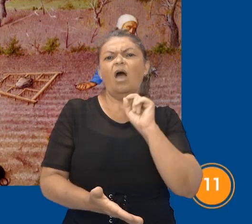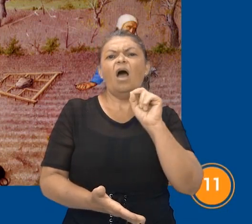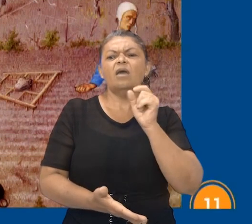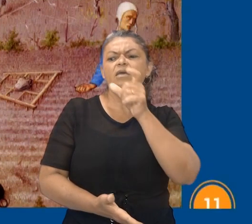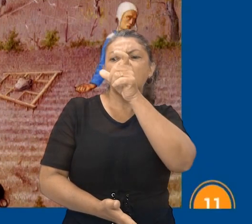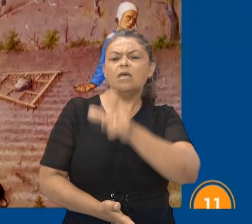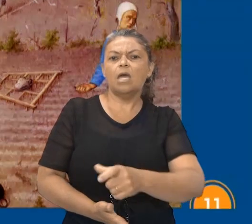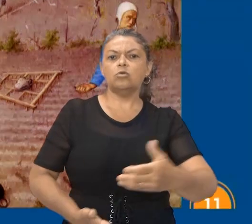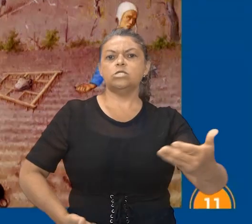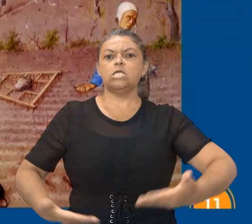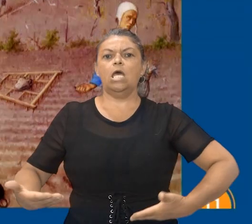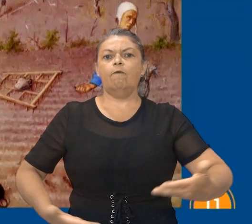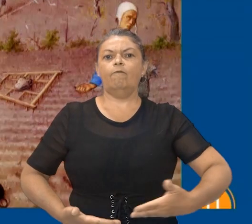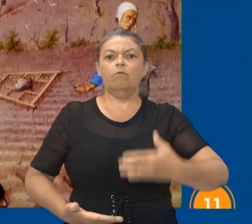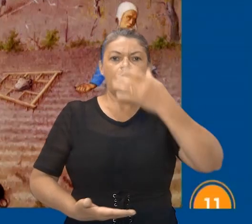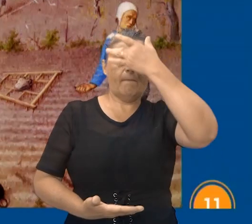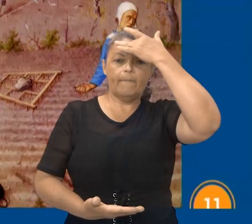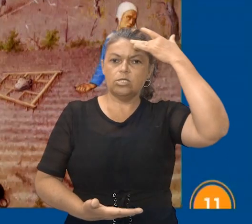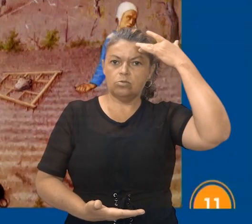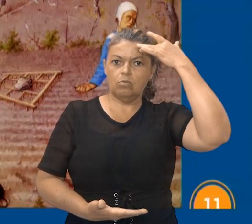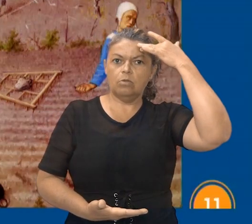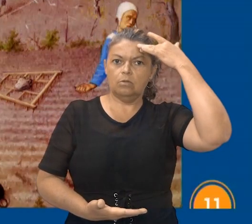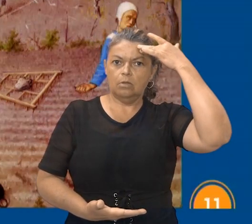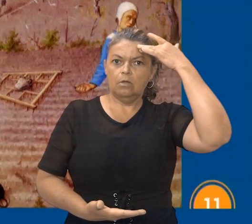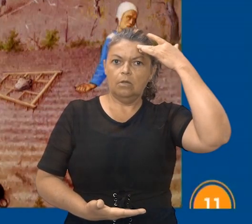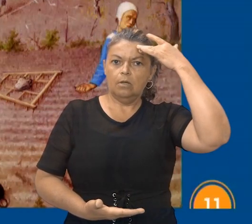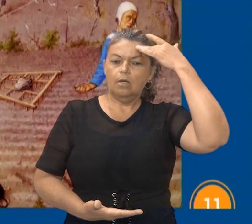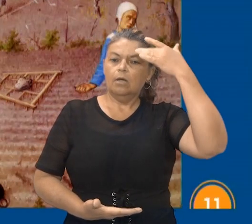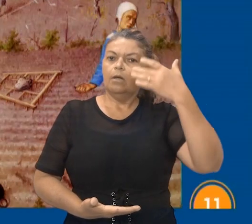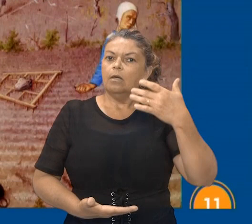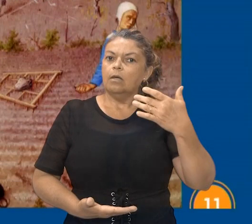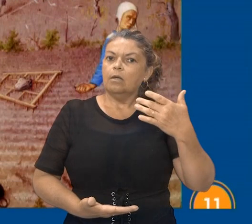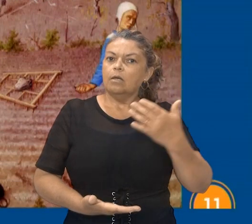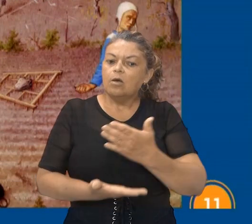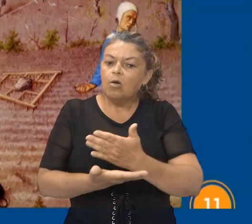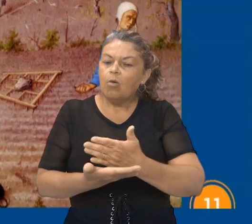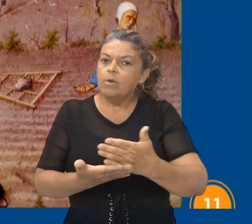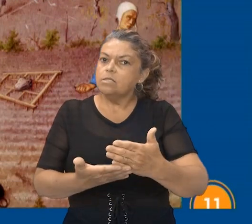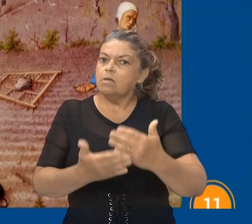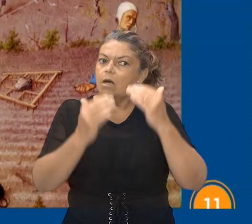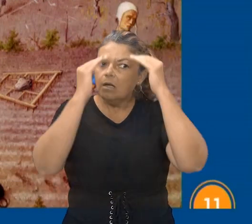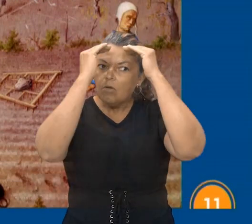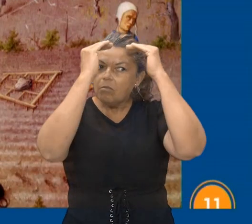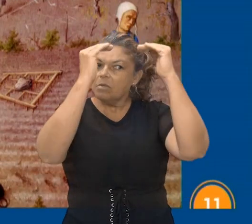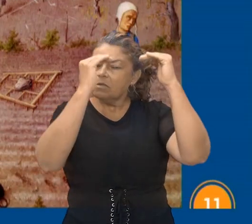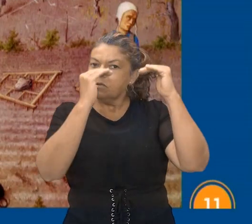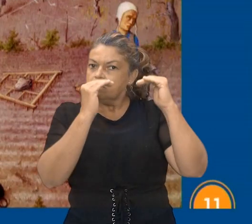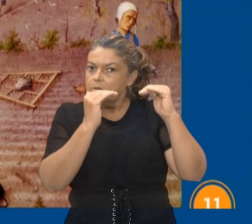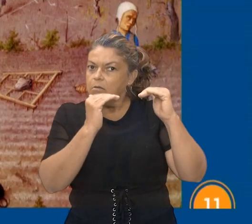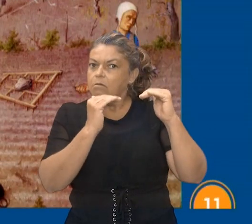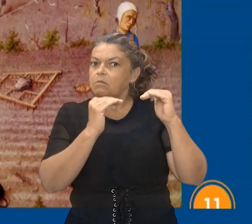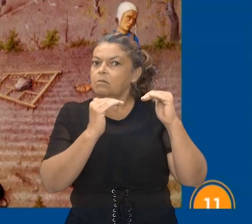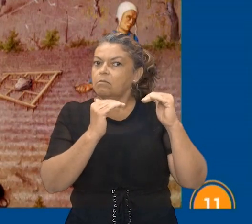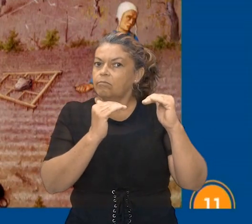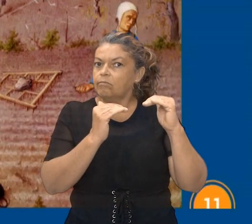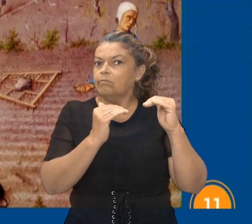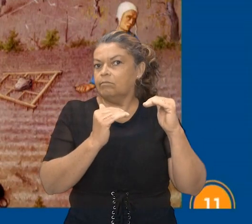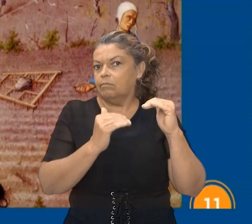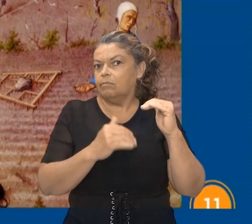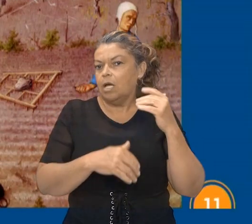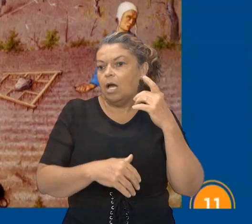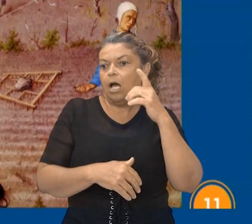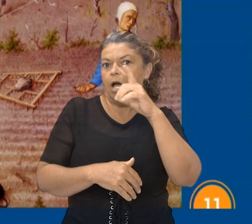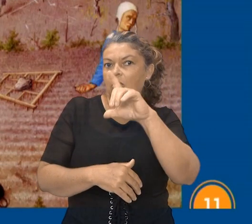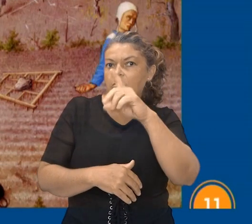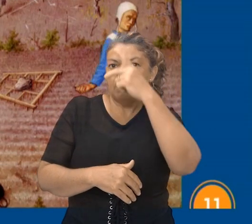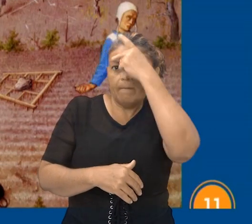lembram? Aqueles que começaram a obedecer a alguém que controlava a